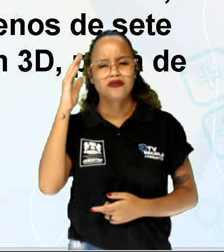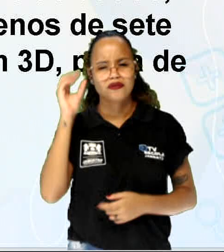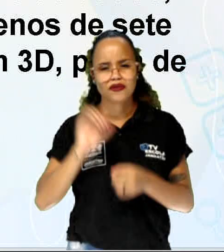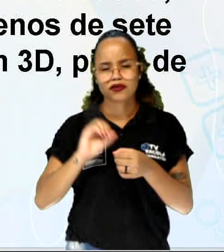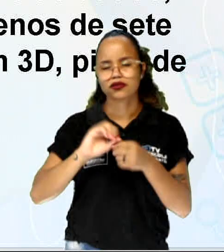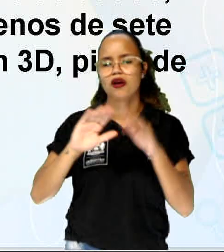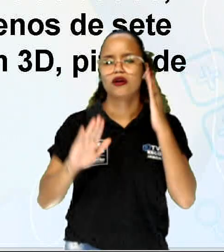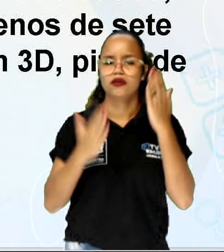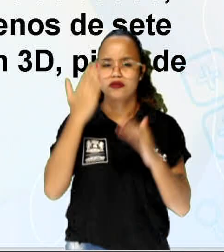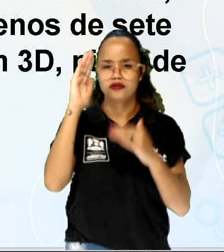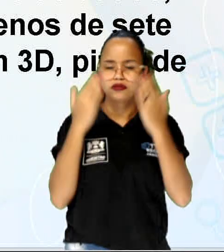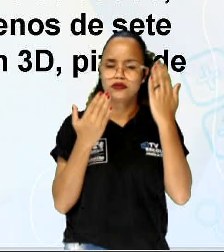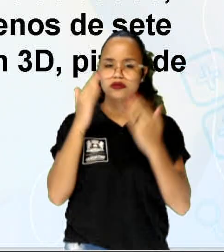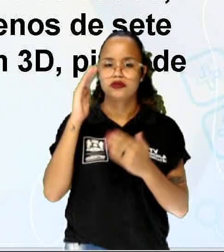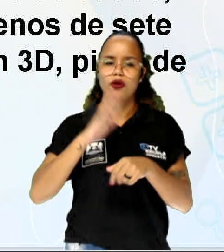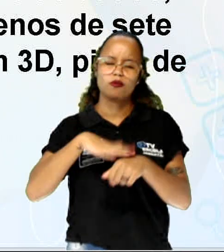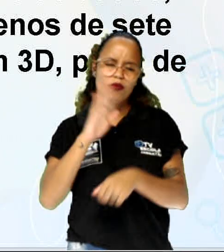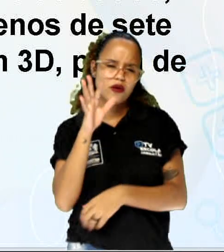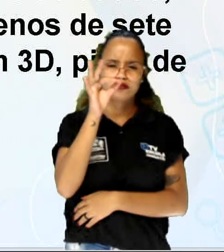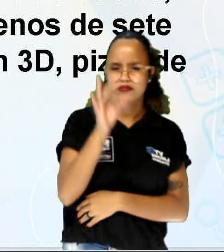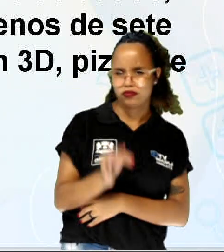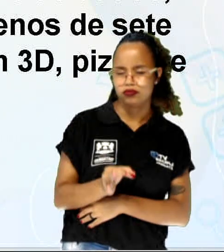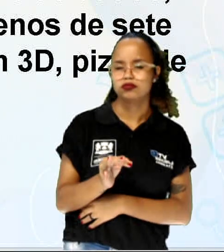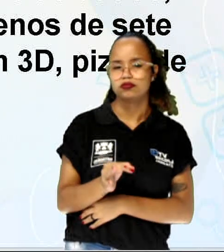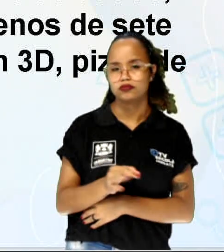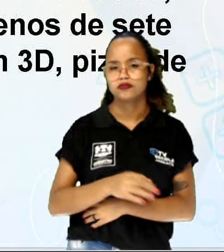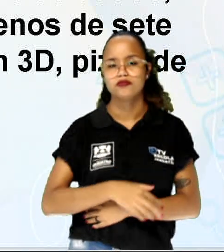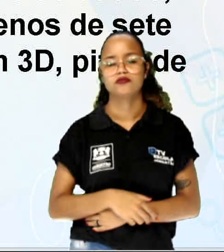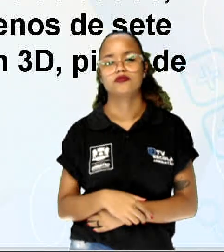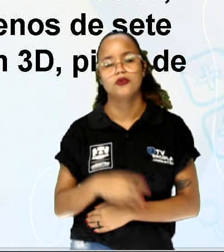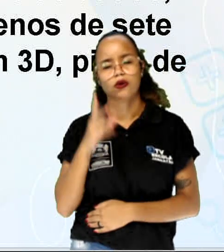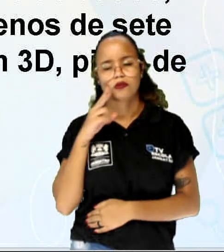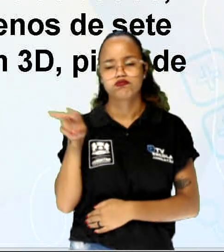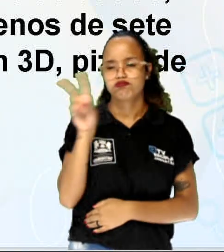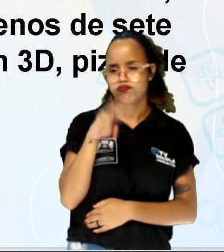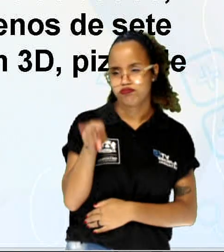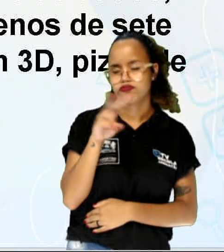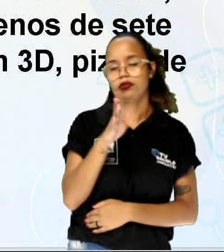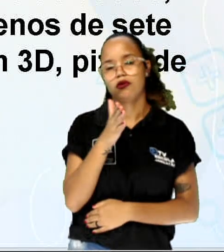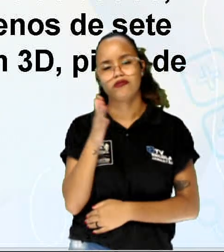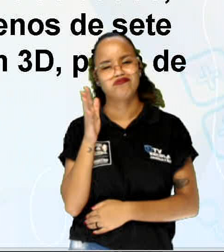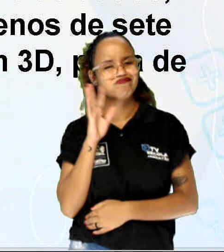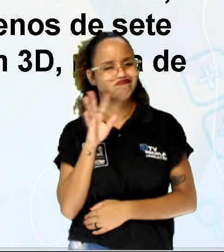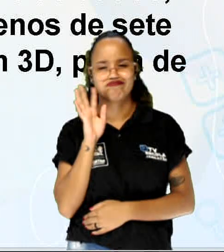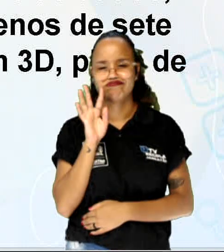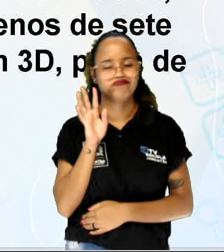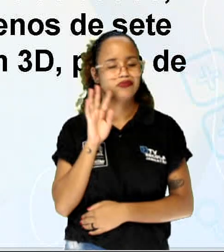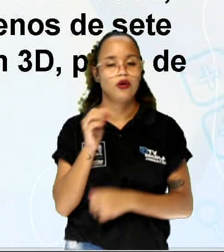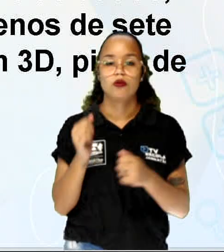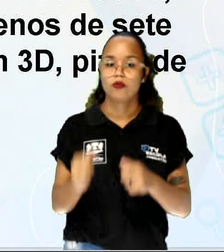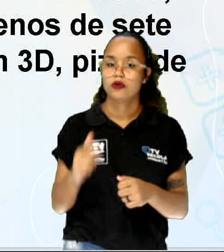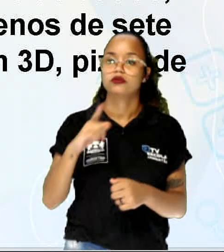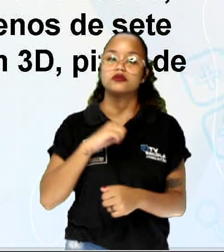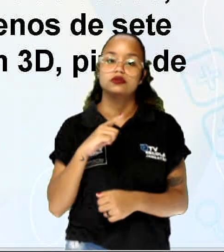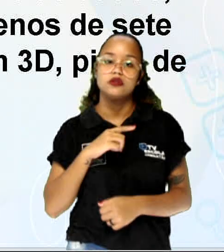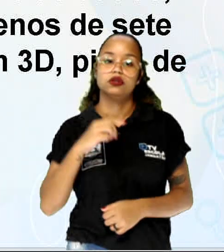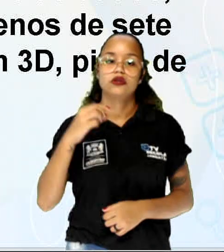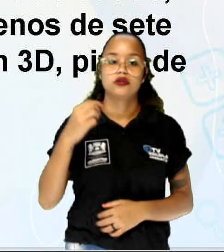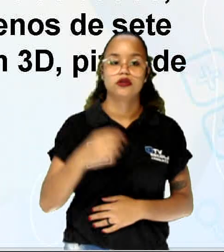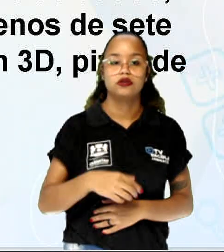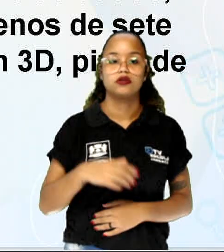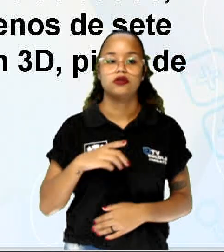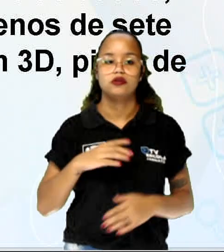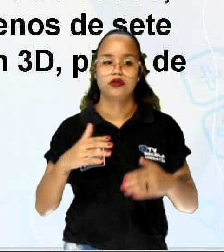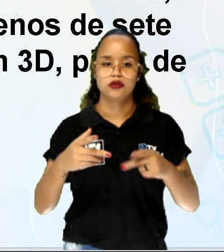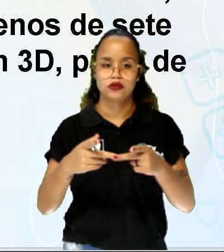mais correta assim, e a visualização ficar legal, né? E pode aparecer tanto em 3D como em